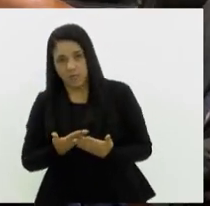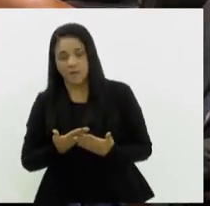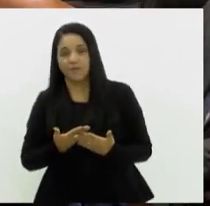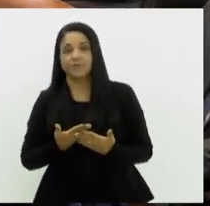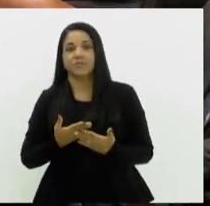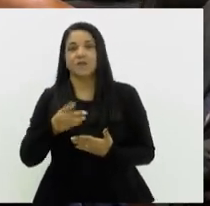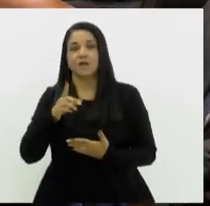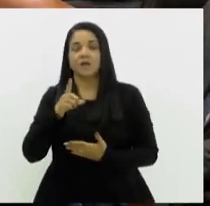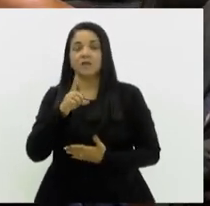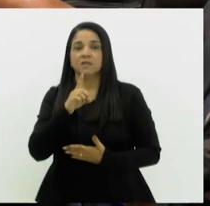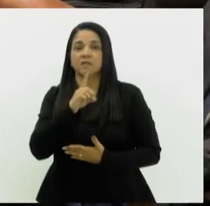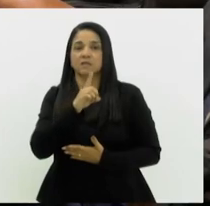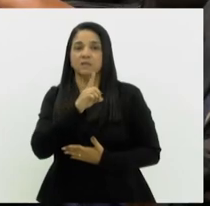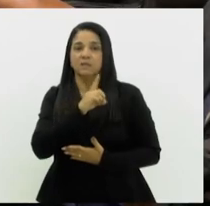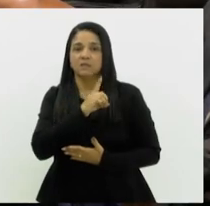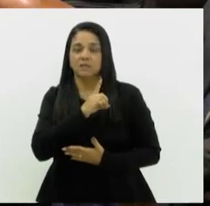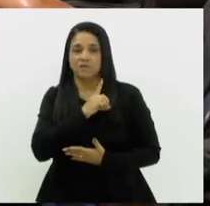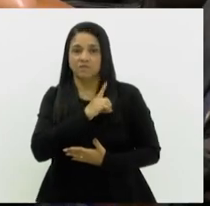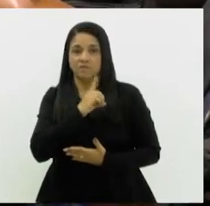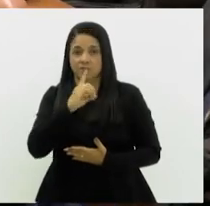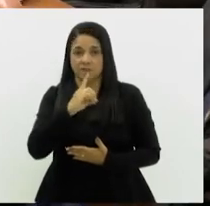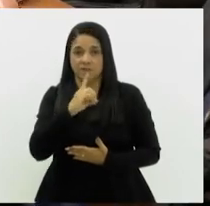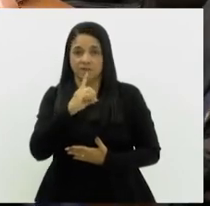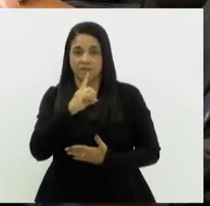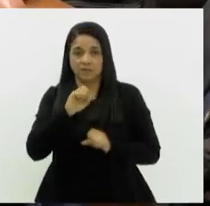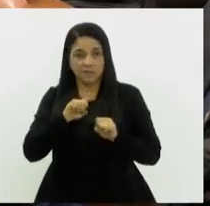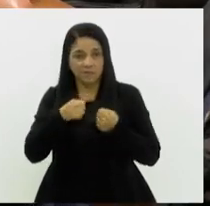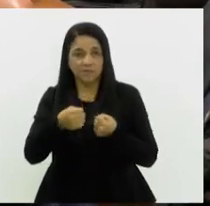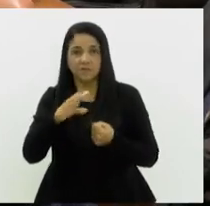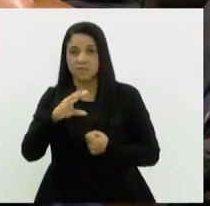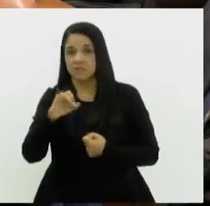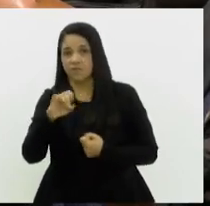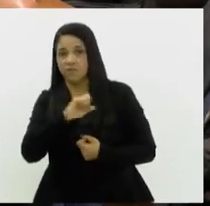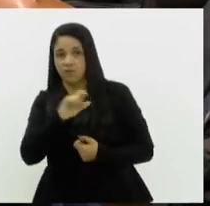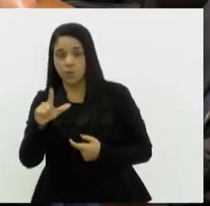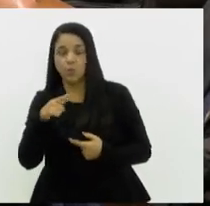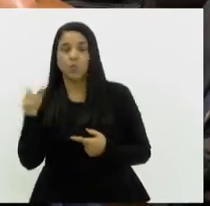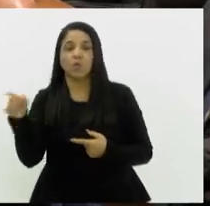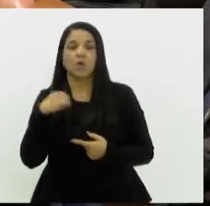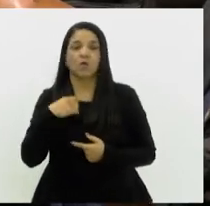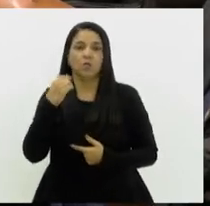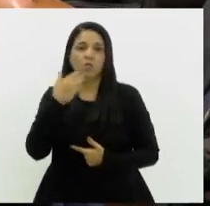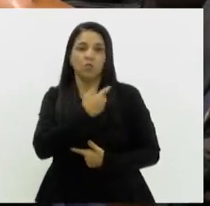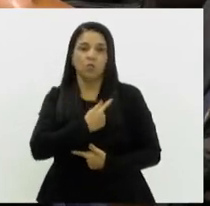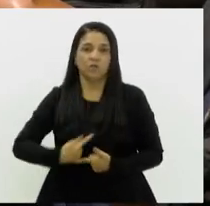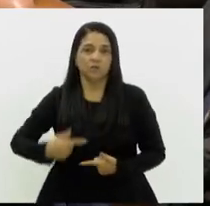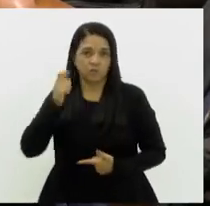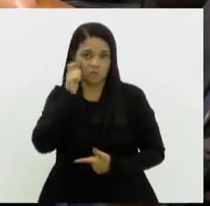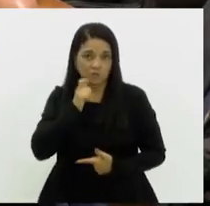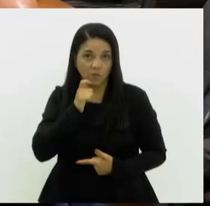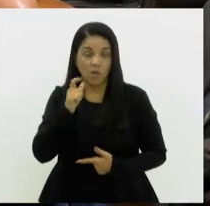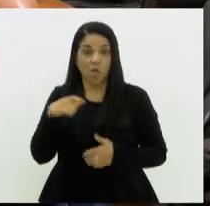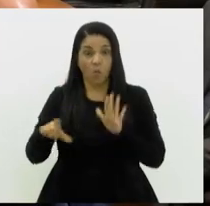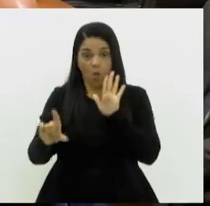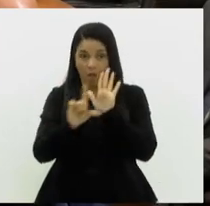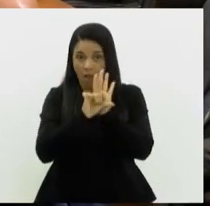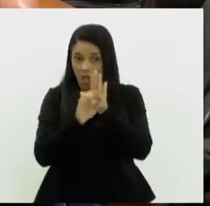Defesa Civil do Estado, ao governador Cláudio Castro, que eu sou autor da lei que